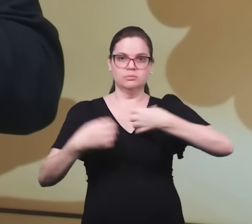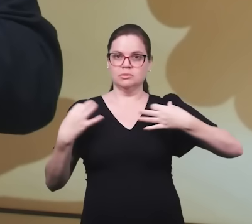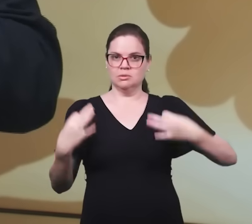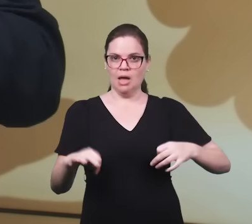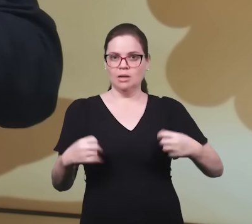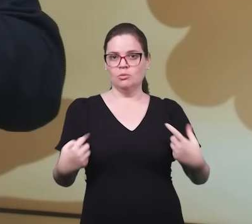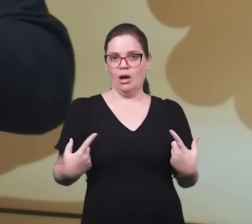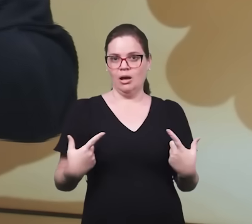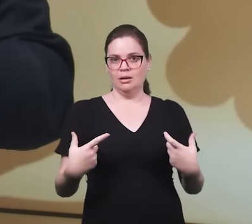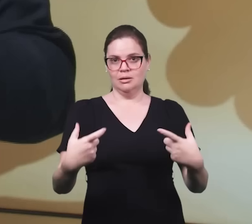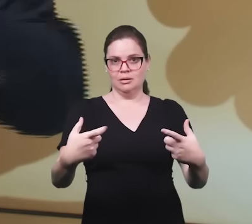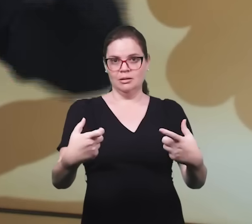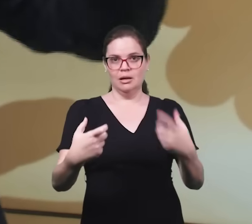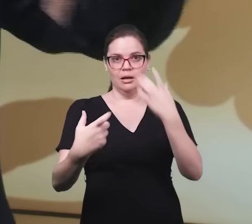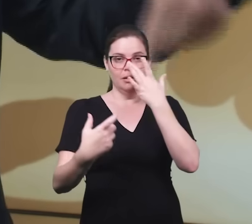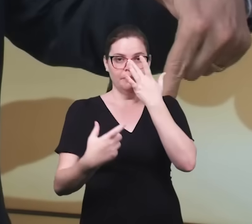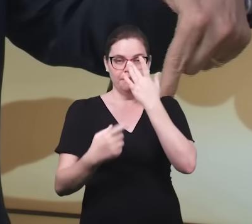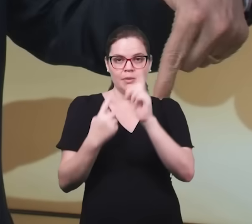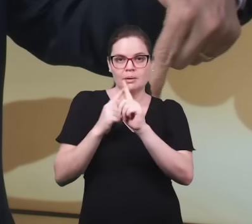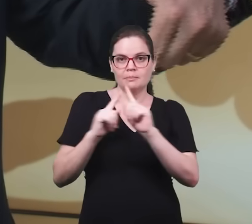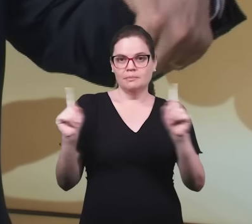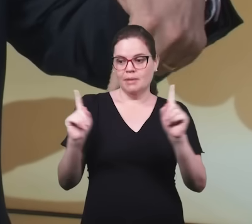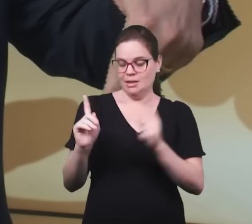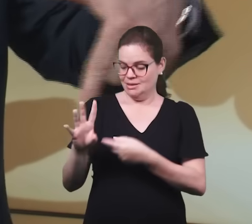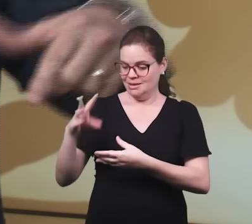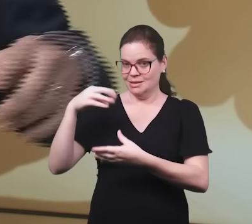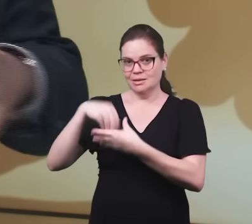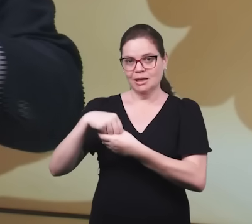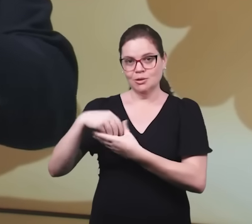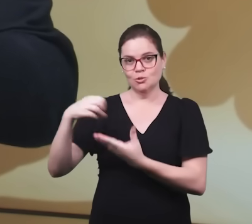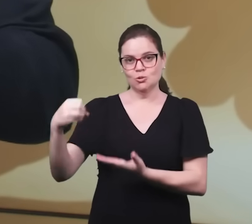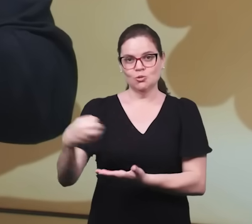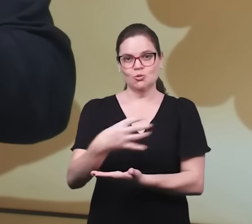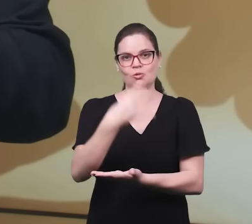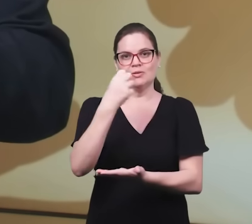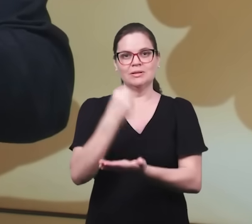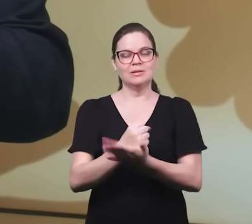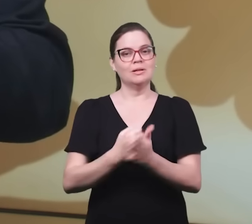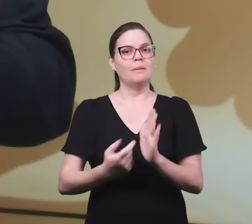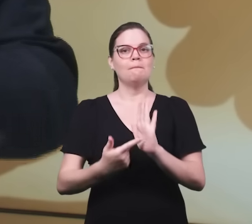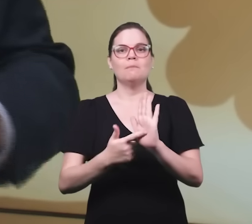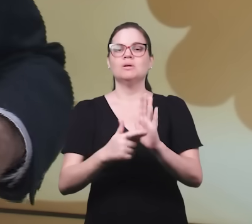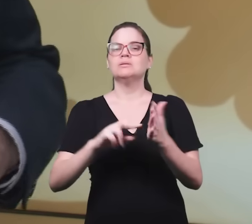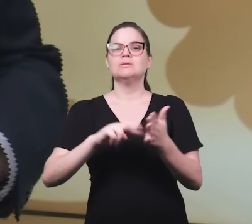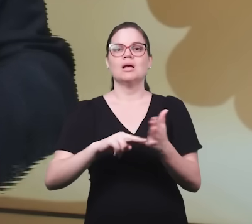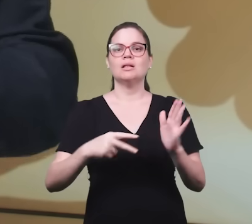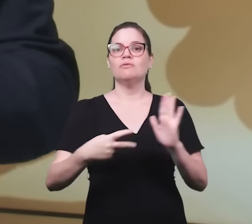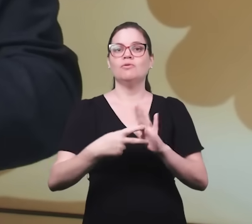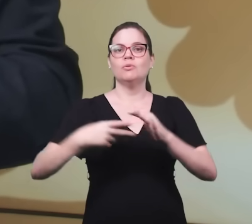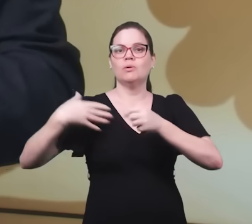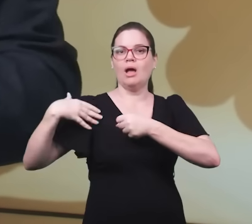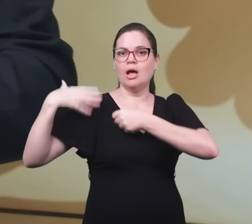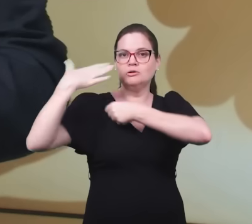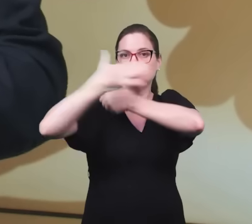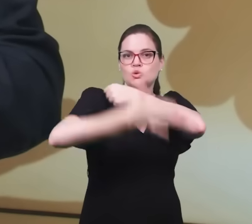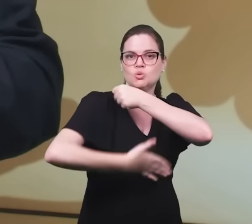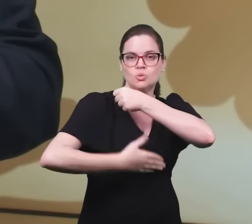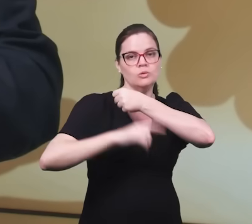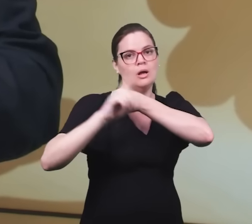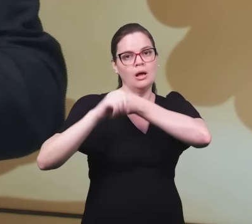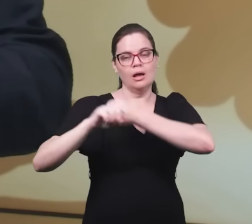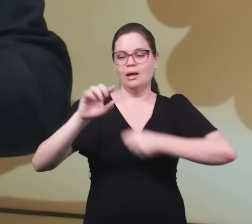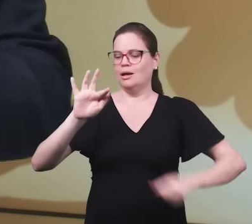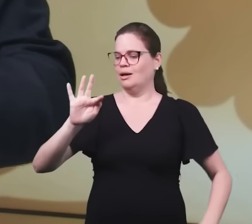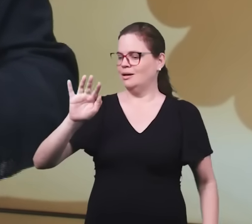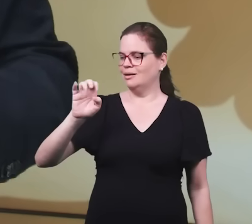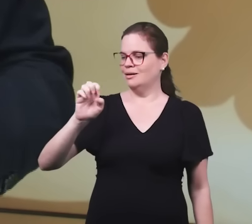o escudo é qualificado na palavra de Deus como representação da fé. Por isso que